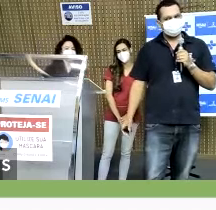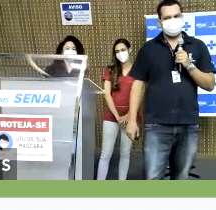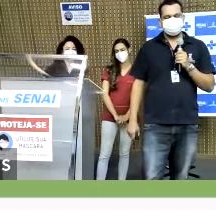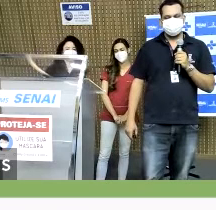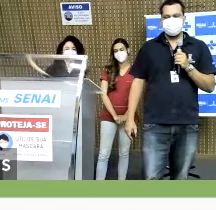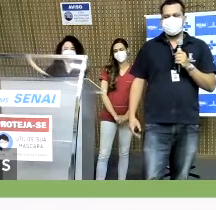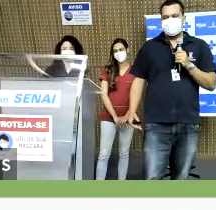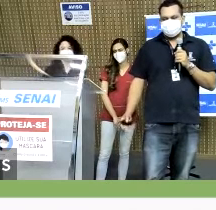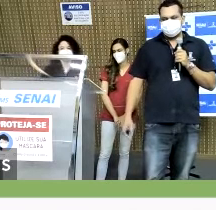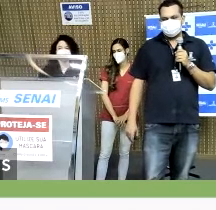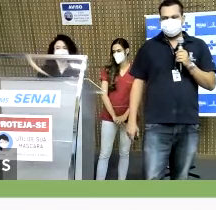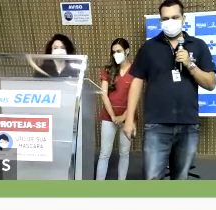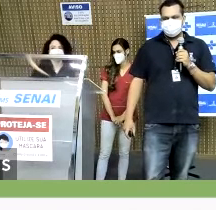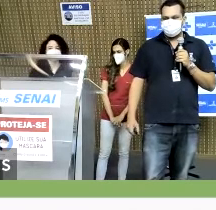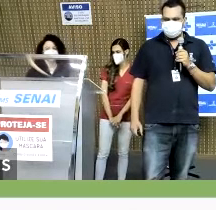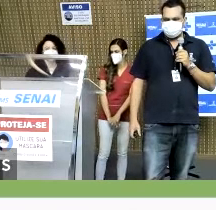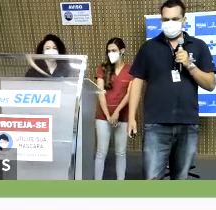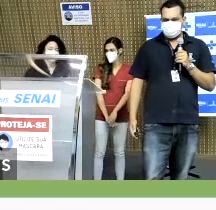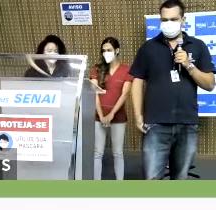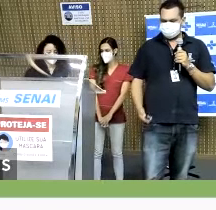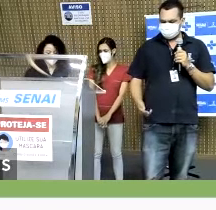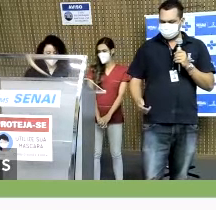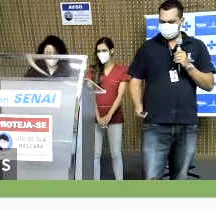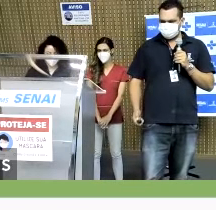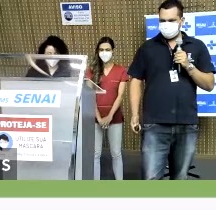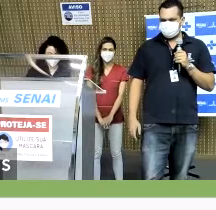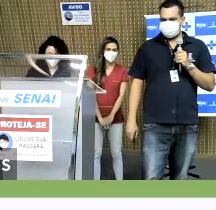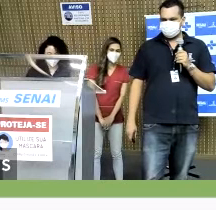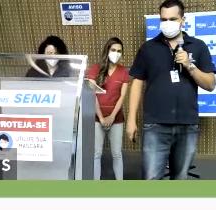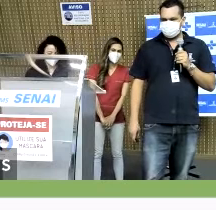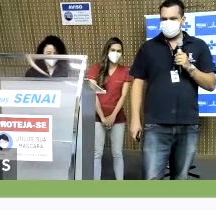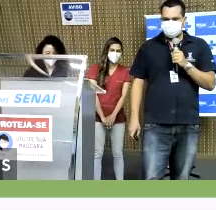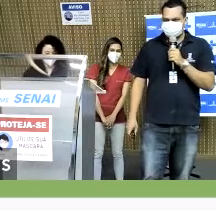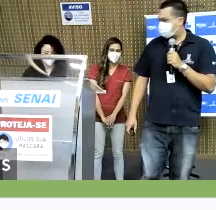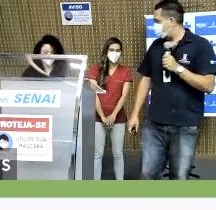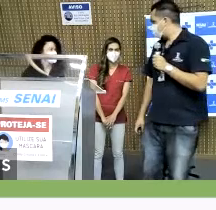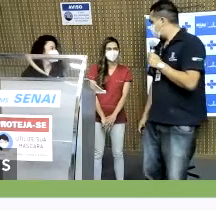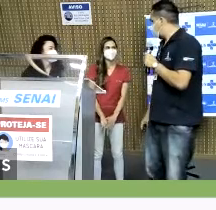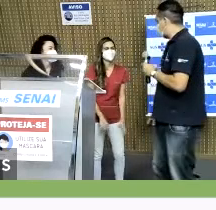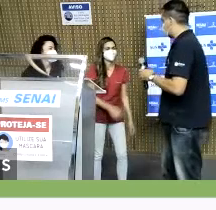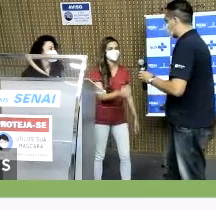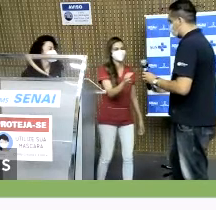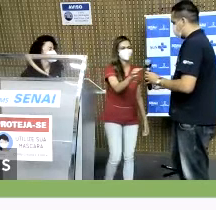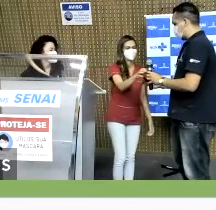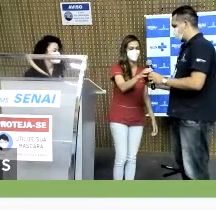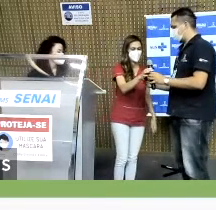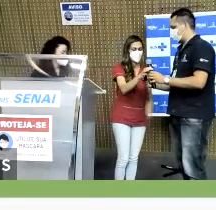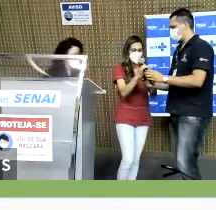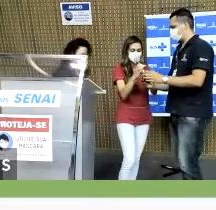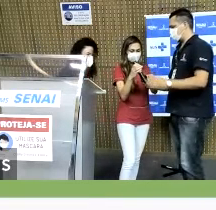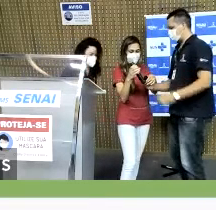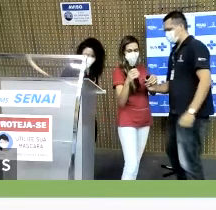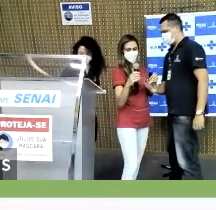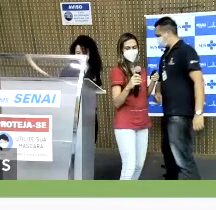sala de vacina. E em 2021, mesmo caso. Vou passar aqui para a enfermeira.